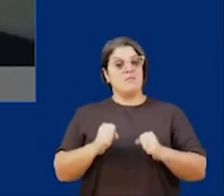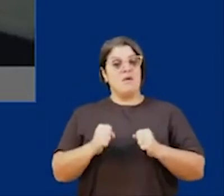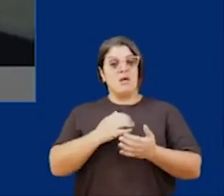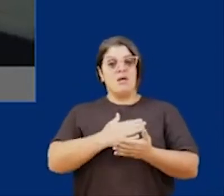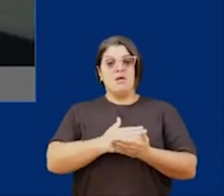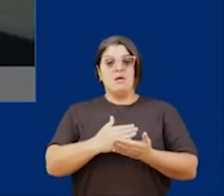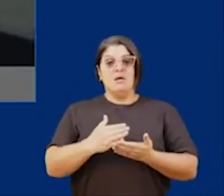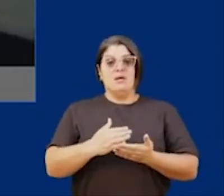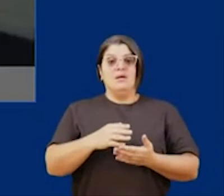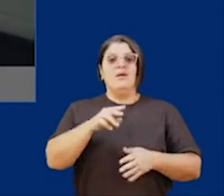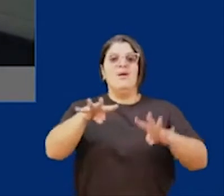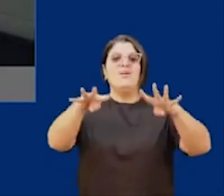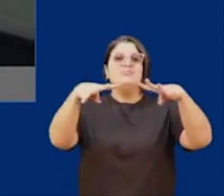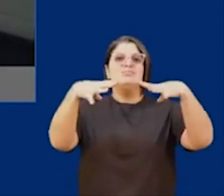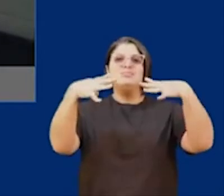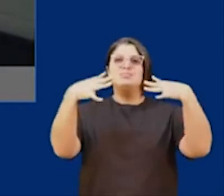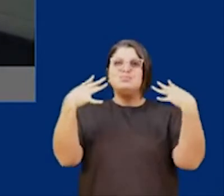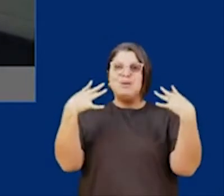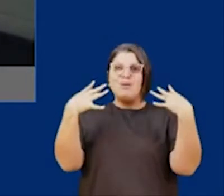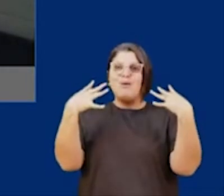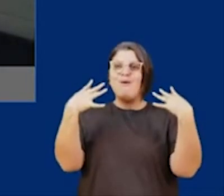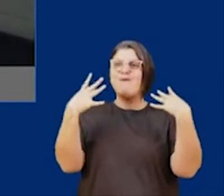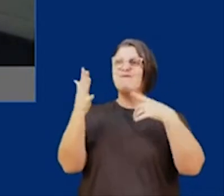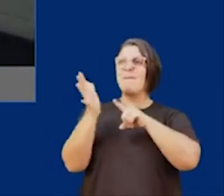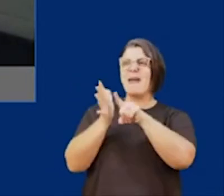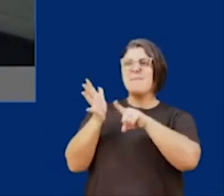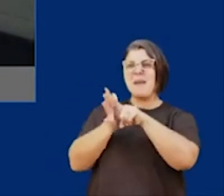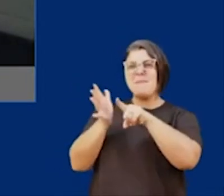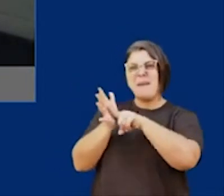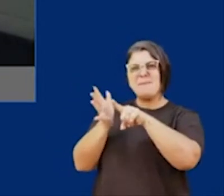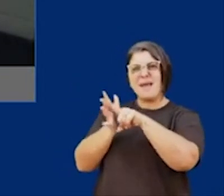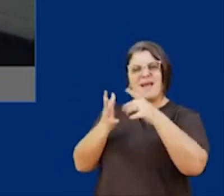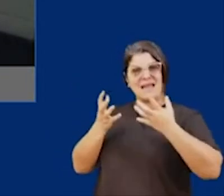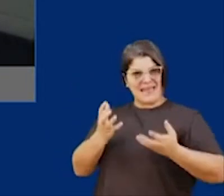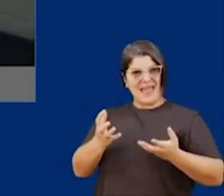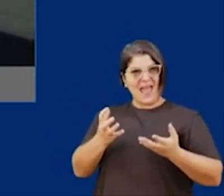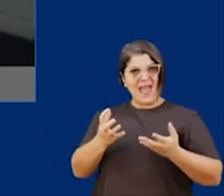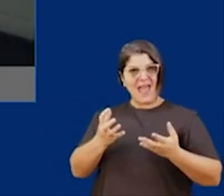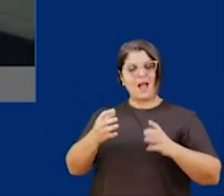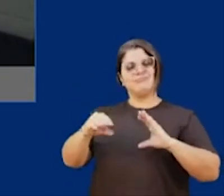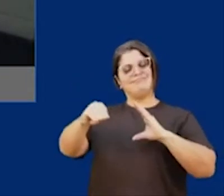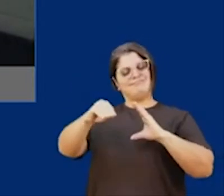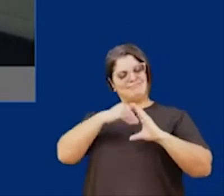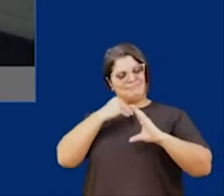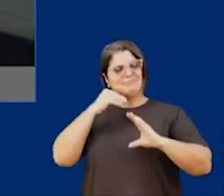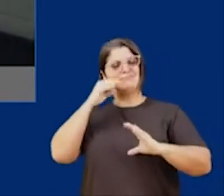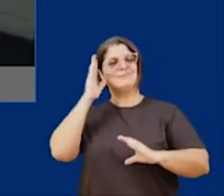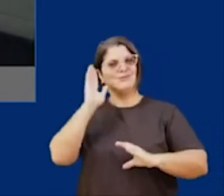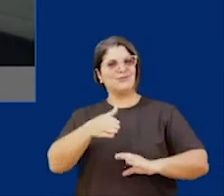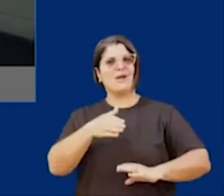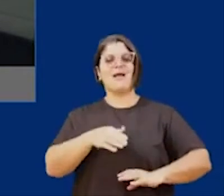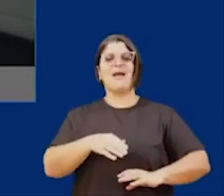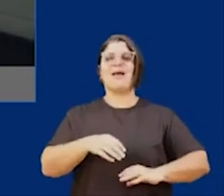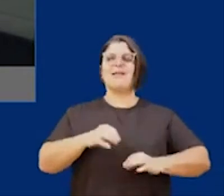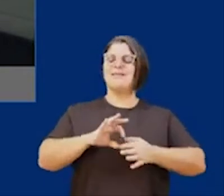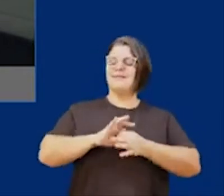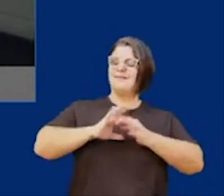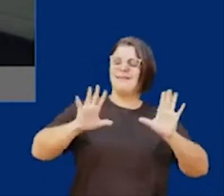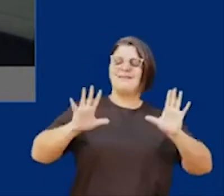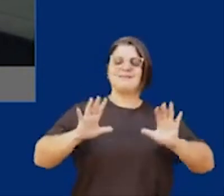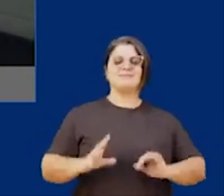que está assistindo, se quiser começar a colocar as perguntas para a gente ir passando para nossas convidadas, tá, fiquem à vontade, eu